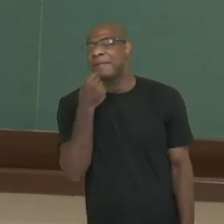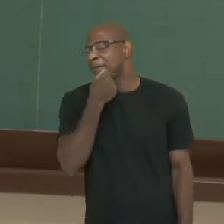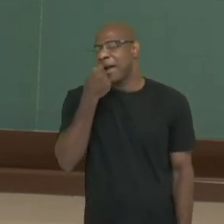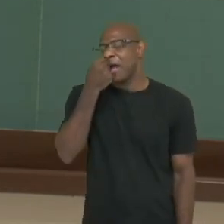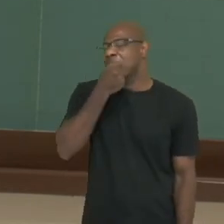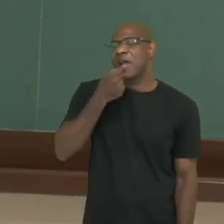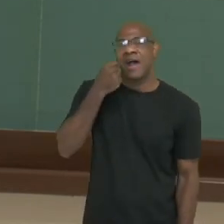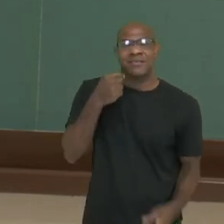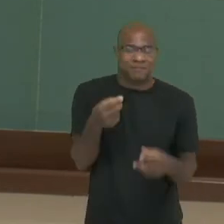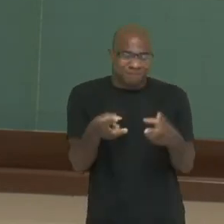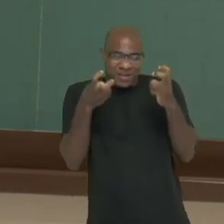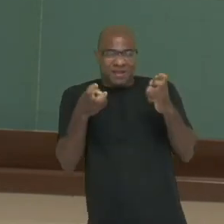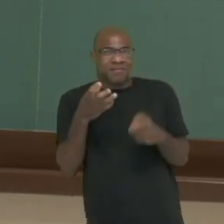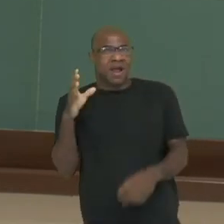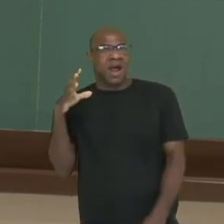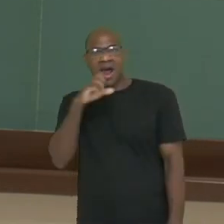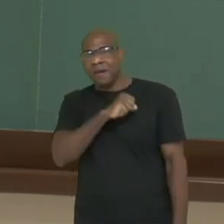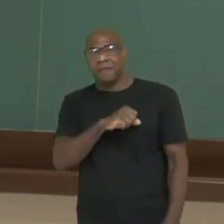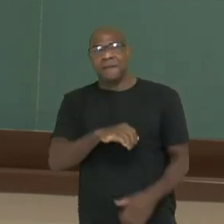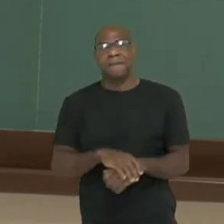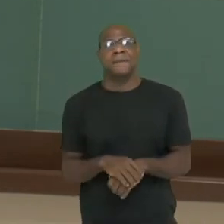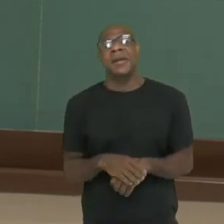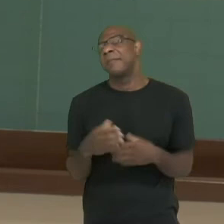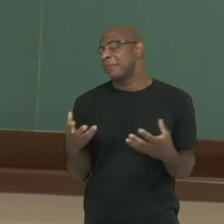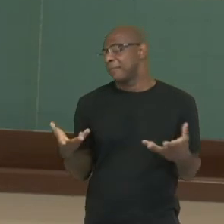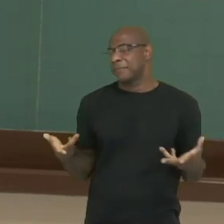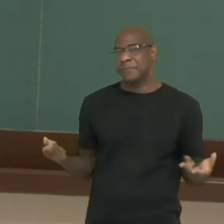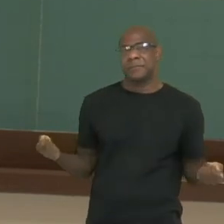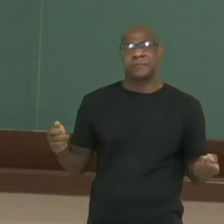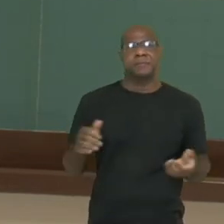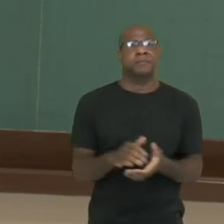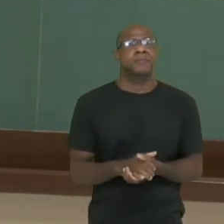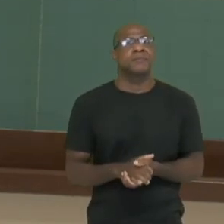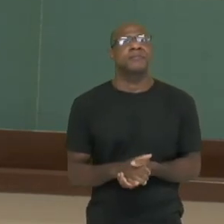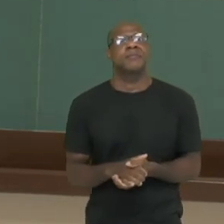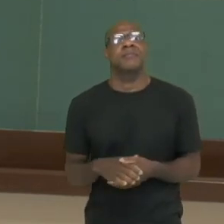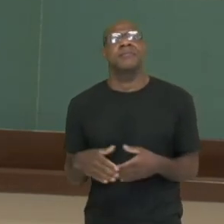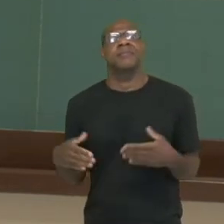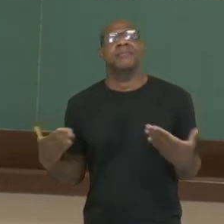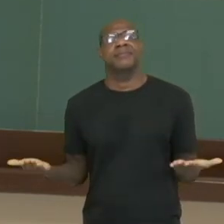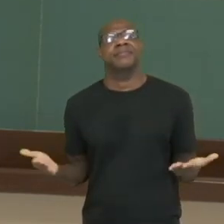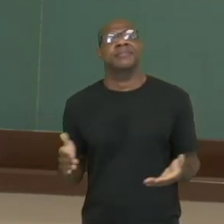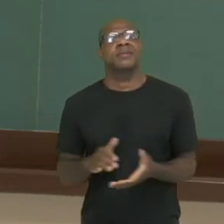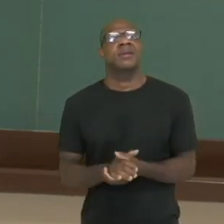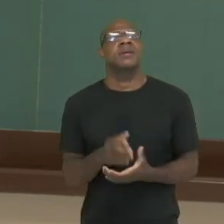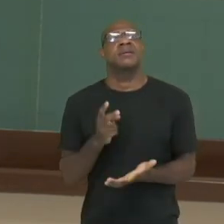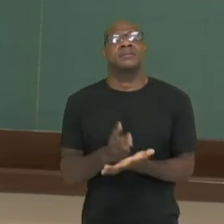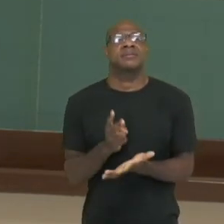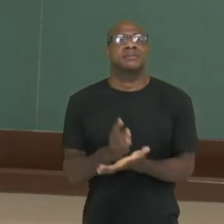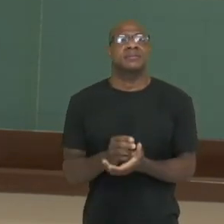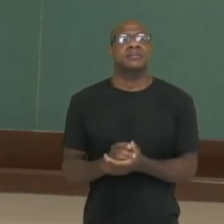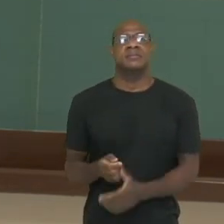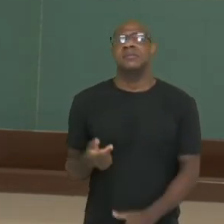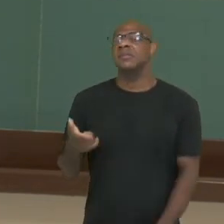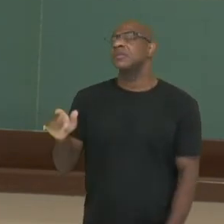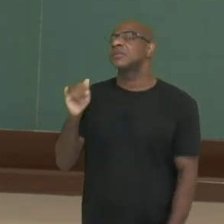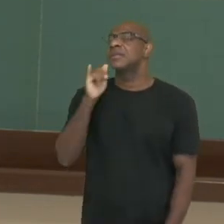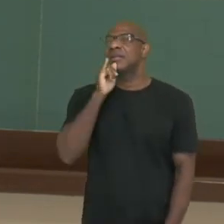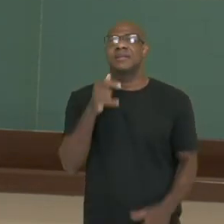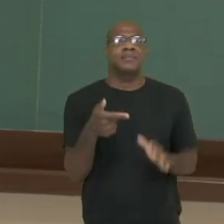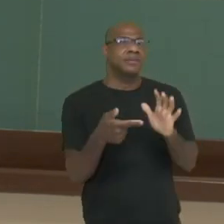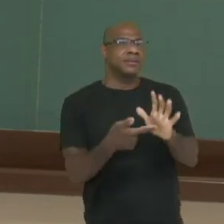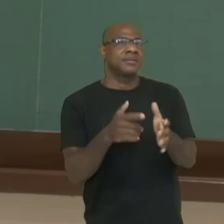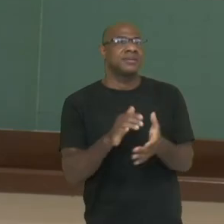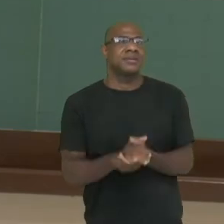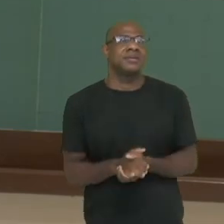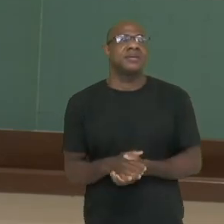destaca logo de cara. Mas tudo é maravilhoso, né? Então vamos continuar aqui. Outro exemplo de teatro de rua, a